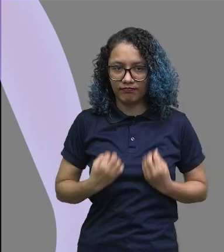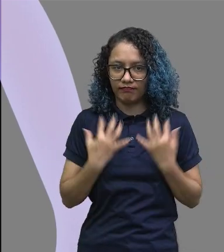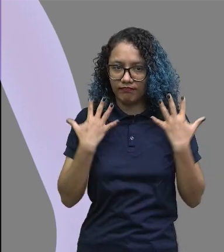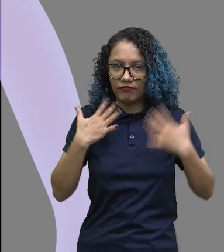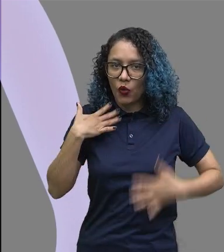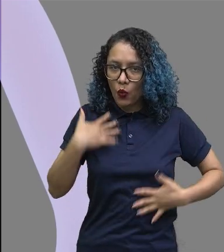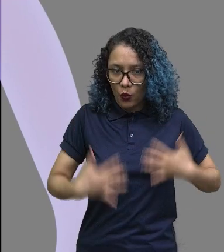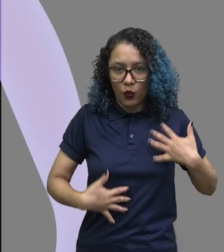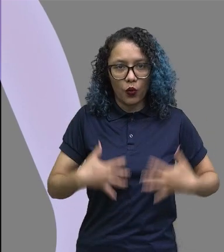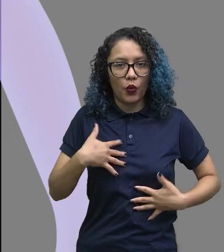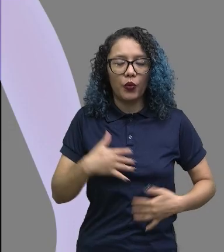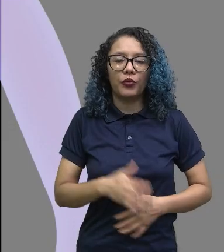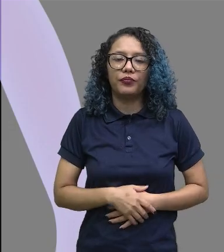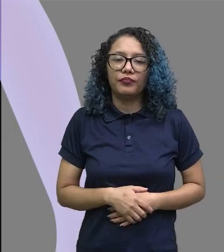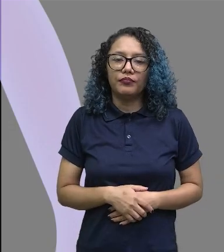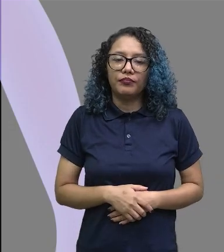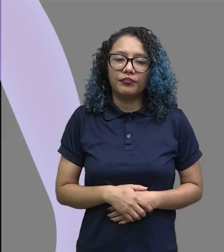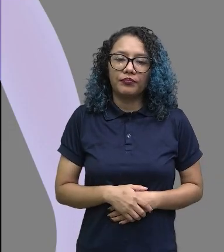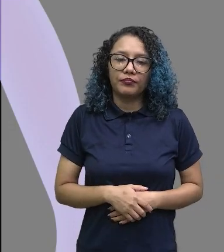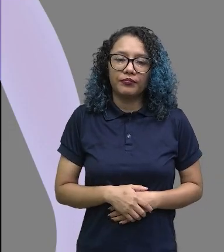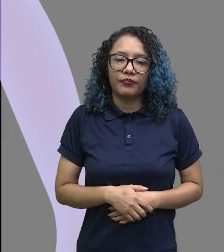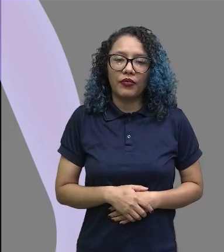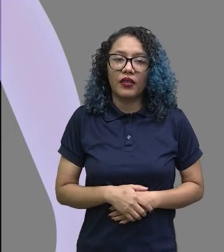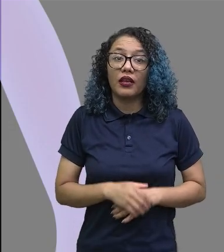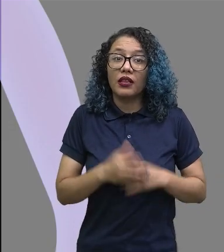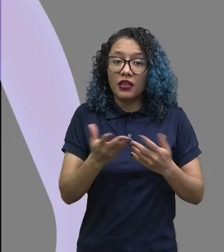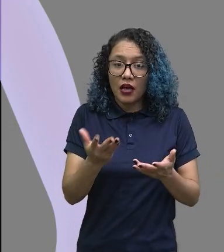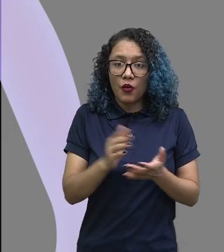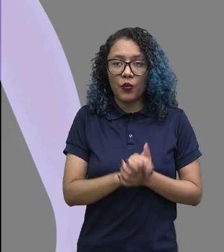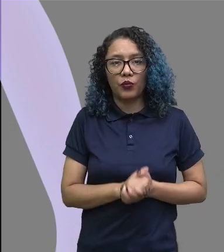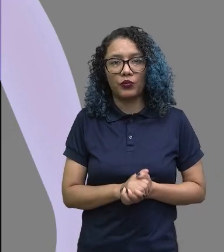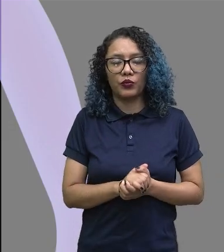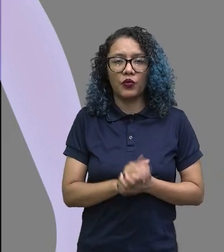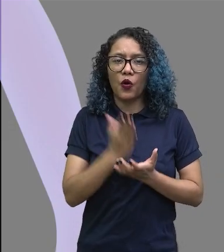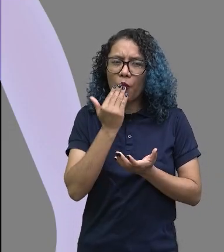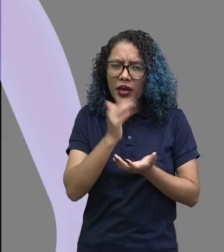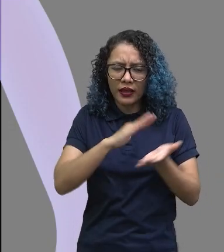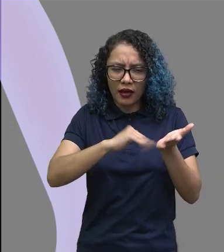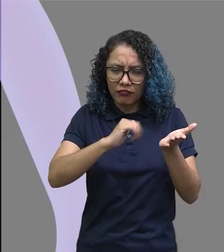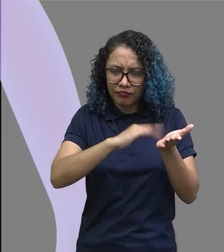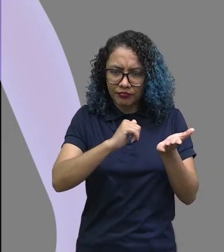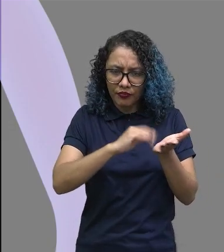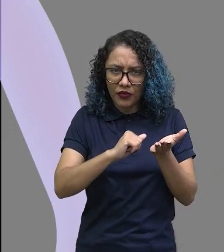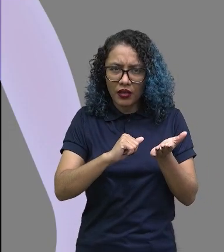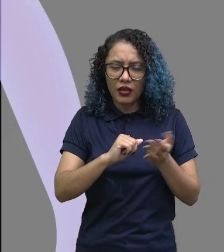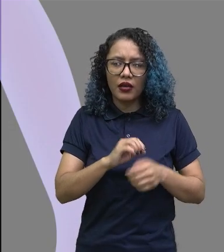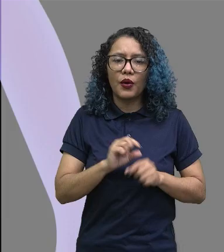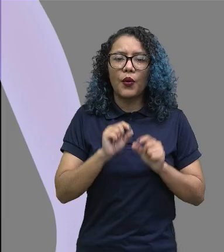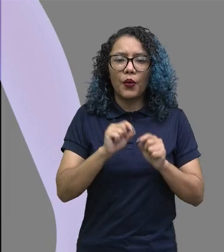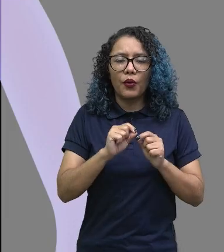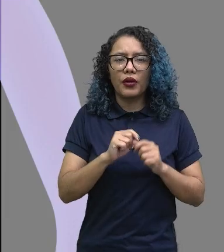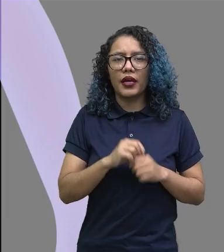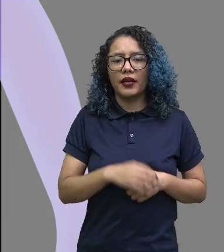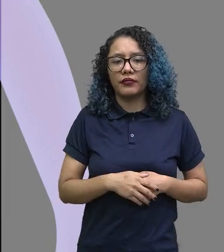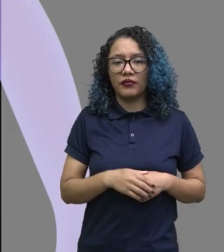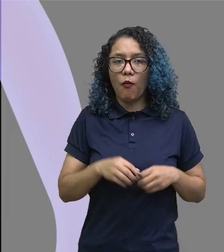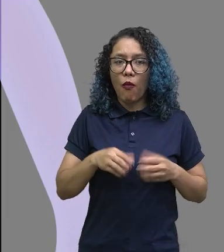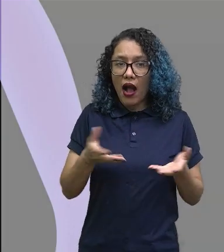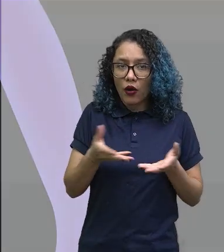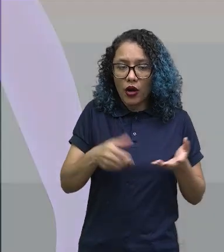organismo. Somente os resíduos dos alimentos que o organismo não irá aproveitar serão encaminhados para o intestino